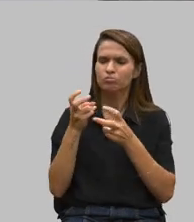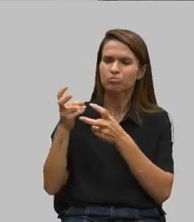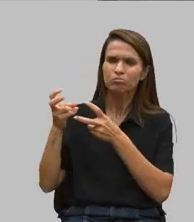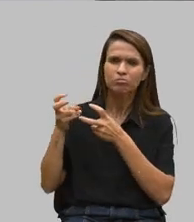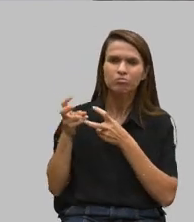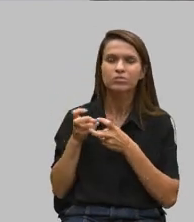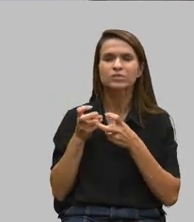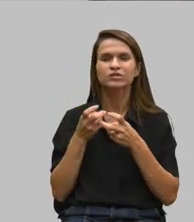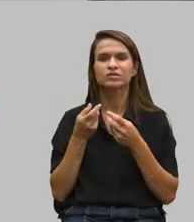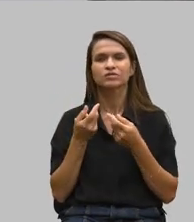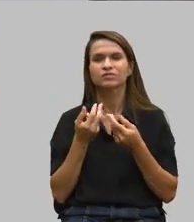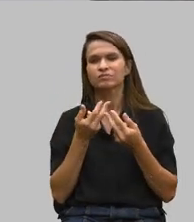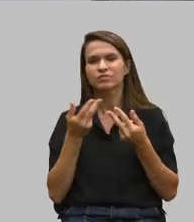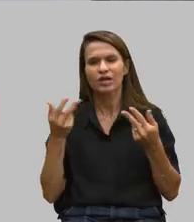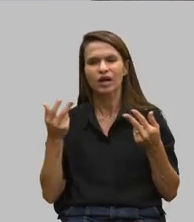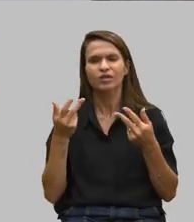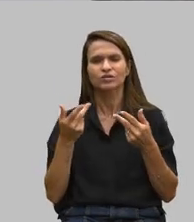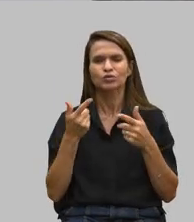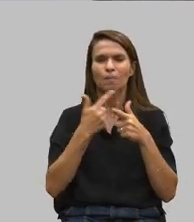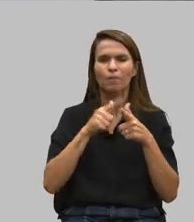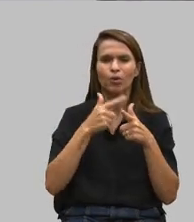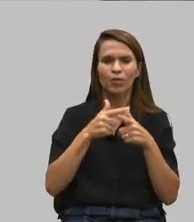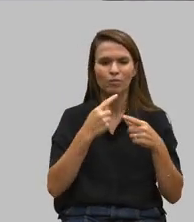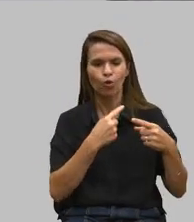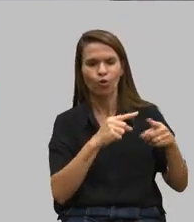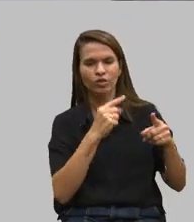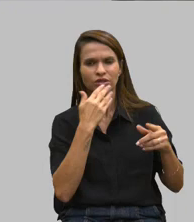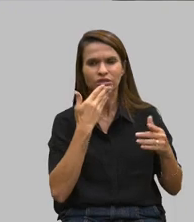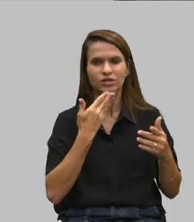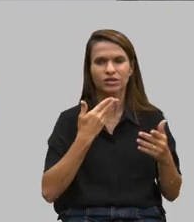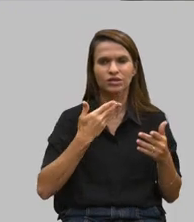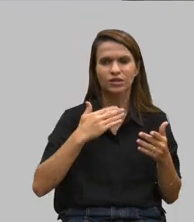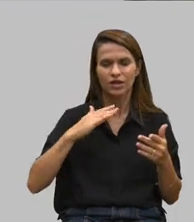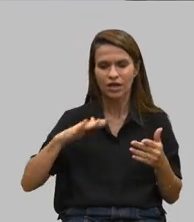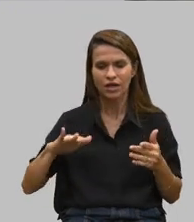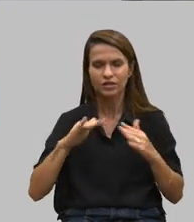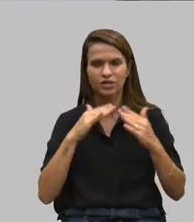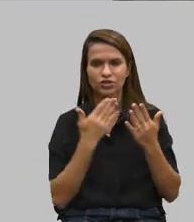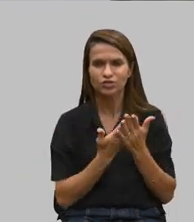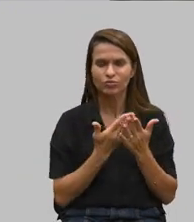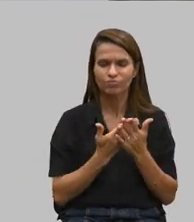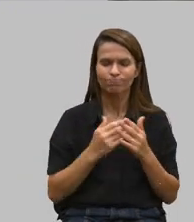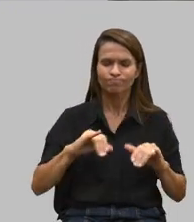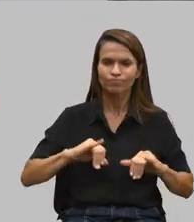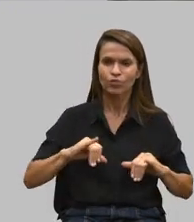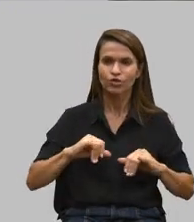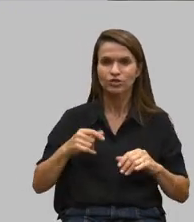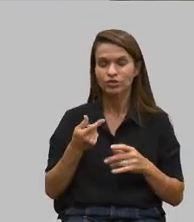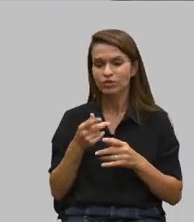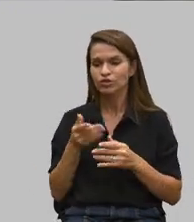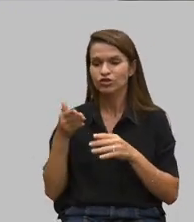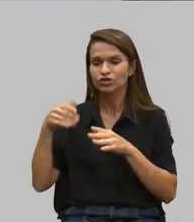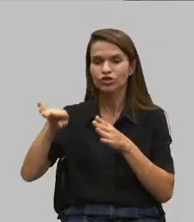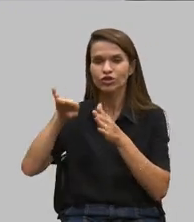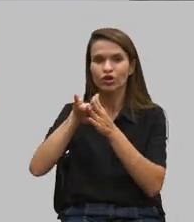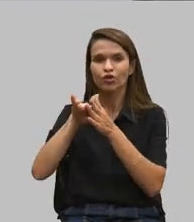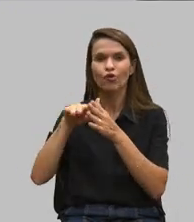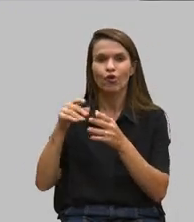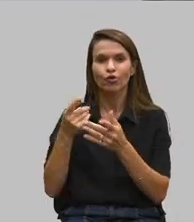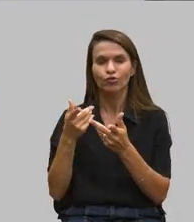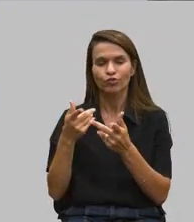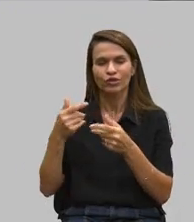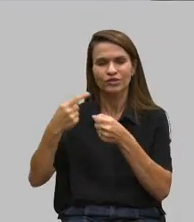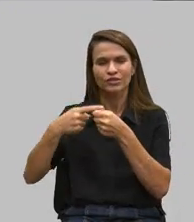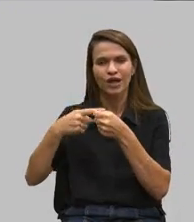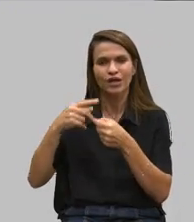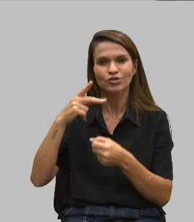essas esses atentados às crianças nas escolas nos dói nos machuca a gente teve em posto de Calda esses dias foi lindo de ver o seu a sua